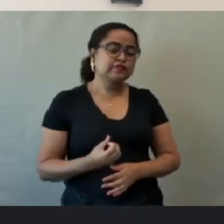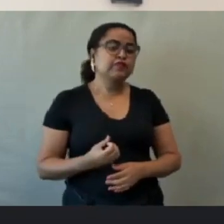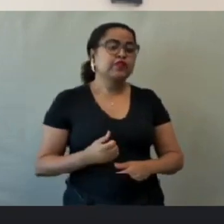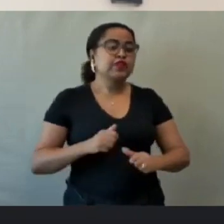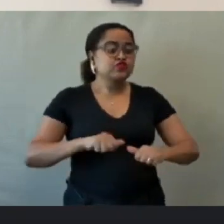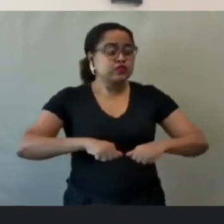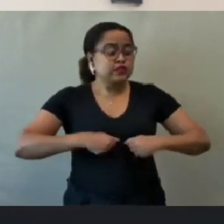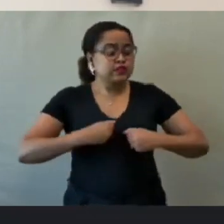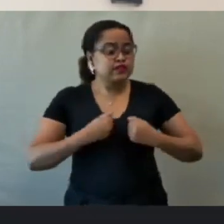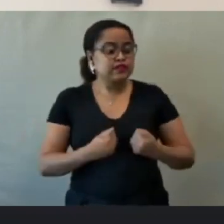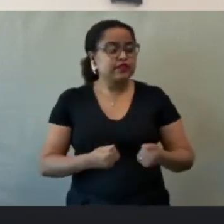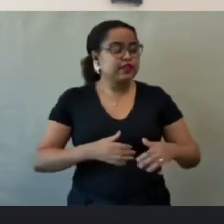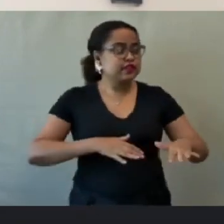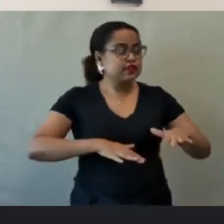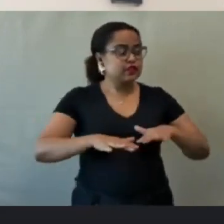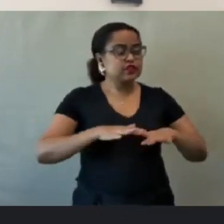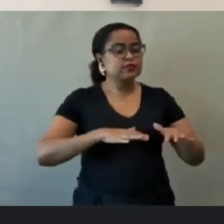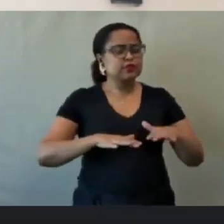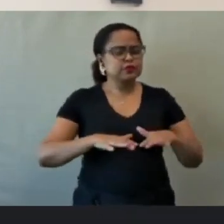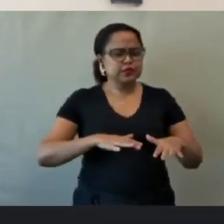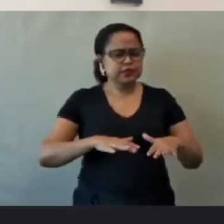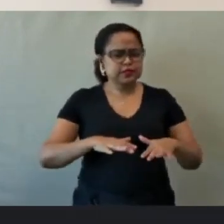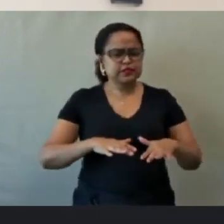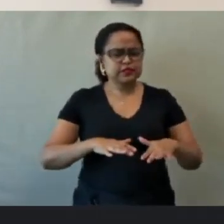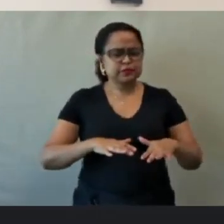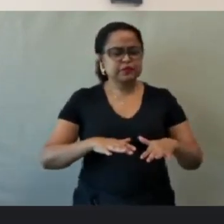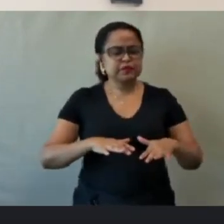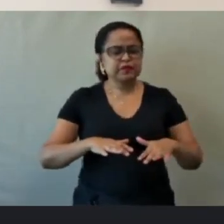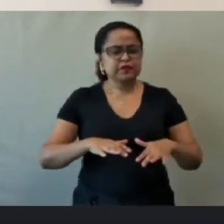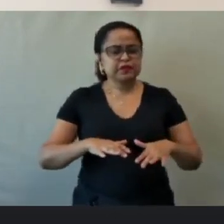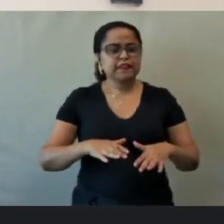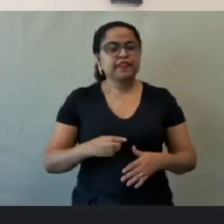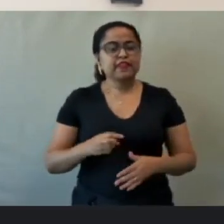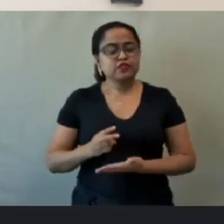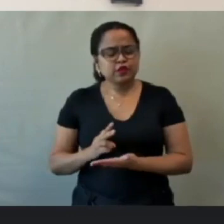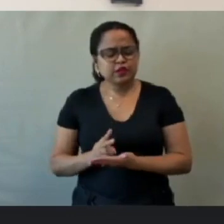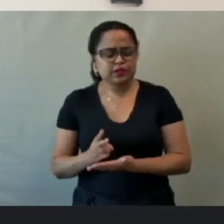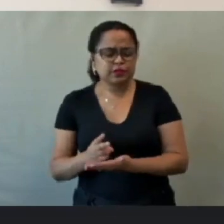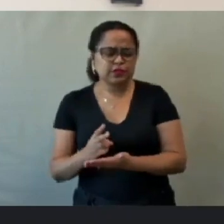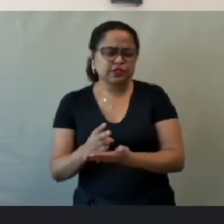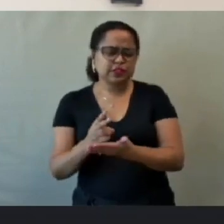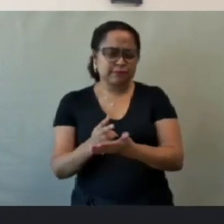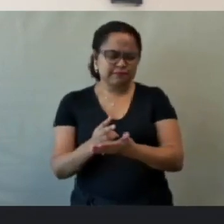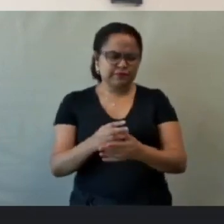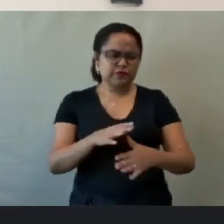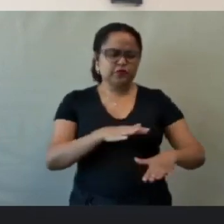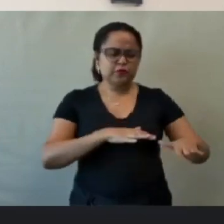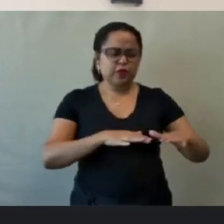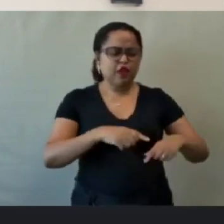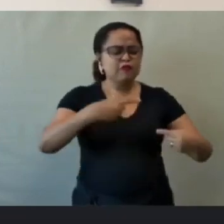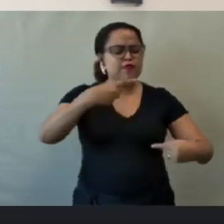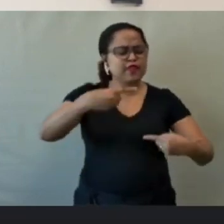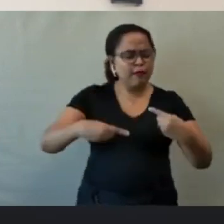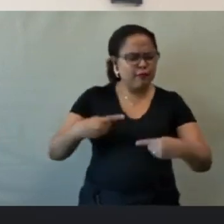mobilização, mas isso é uma constância, né? Esse processo de mobilização, debate